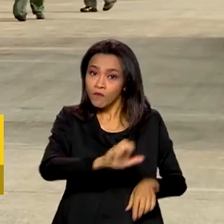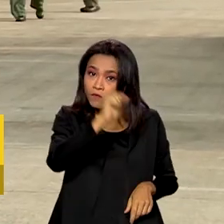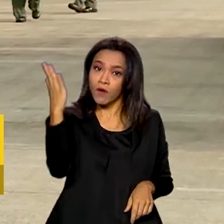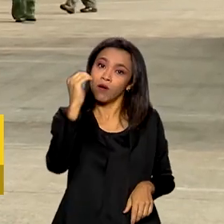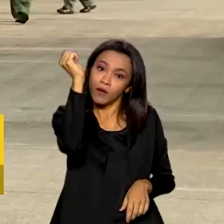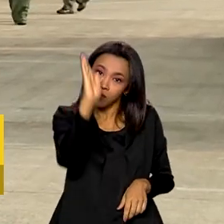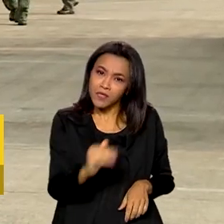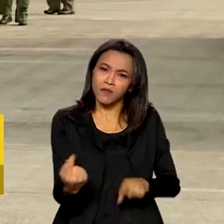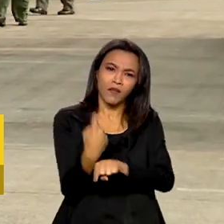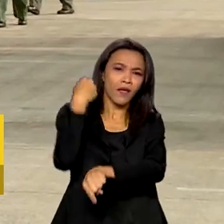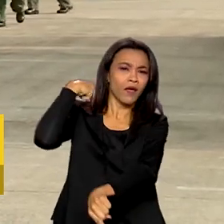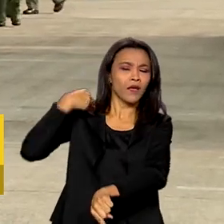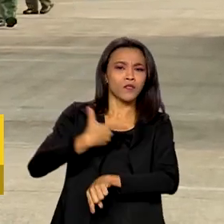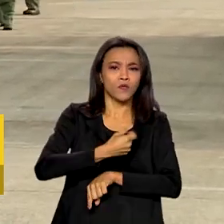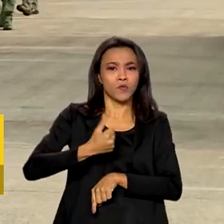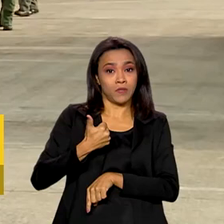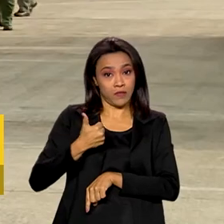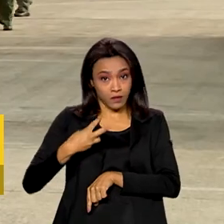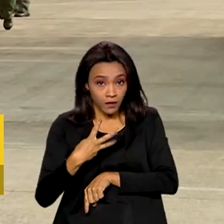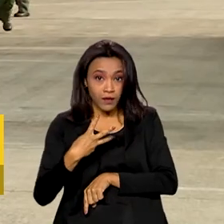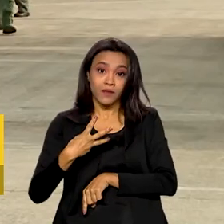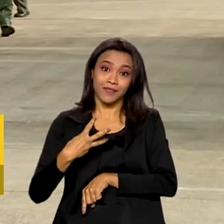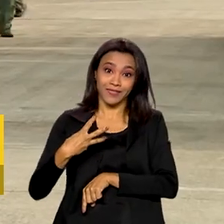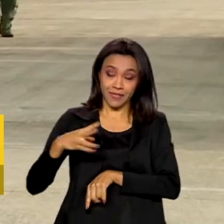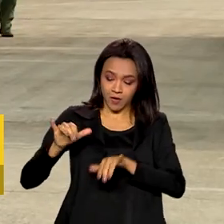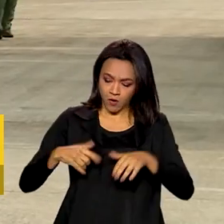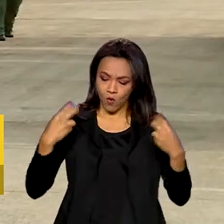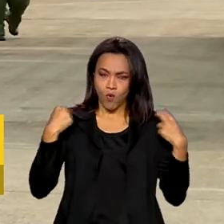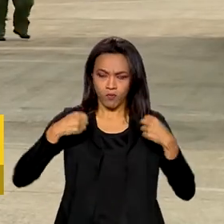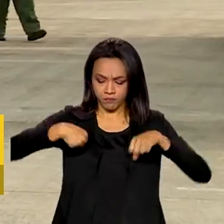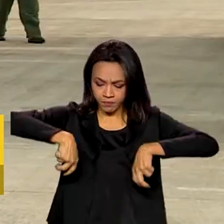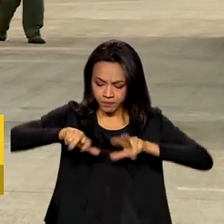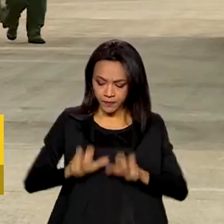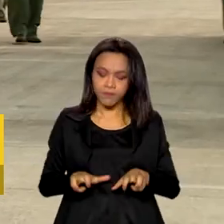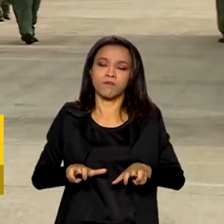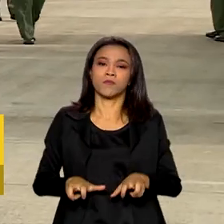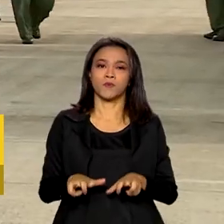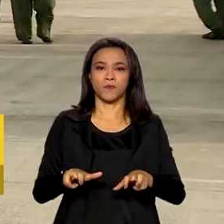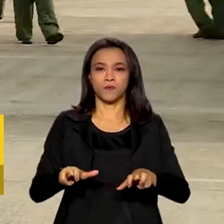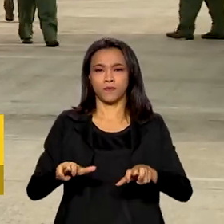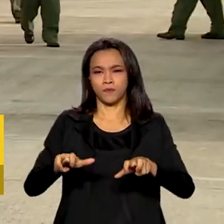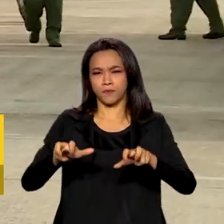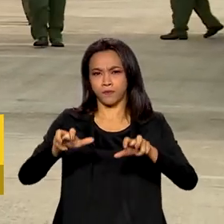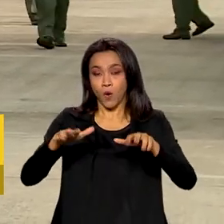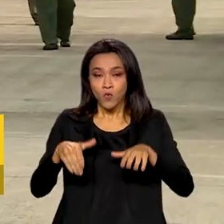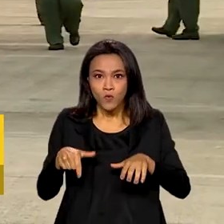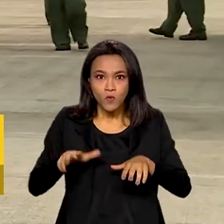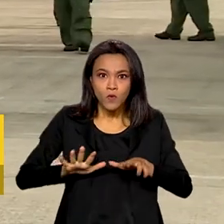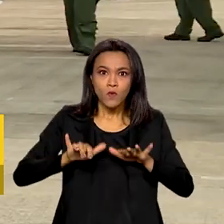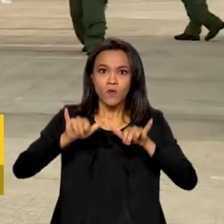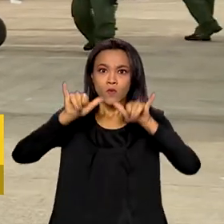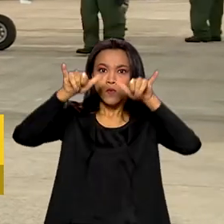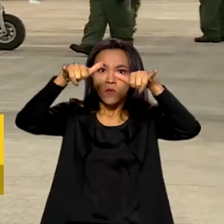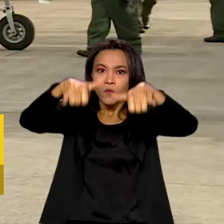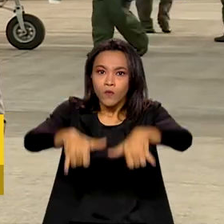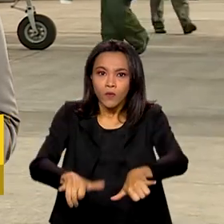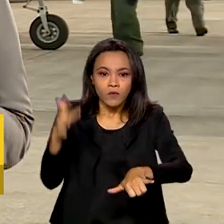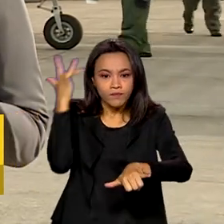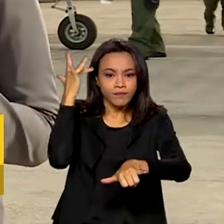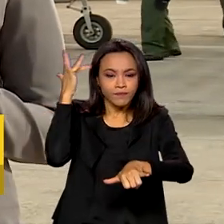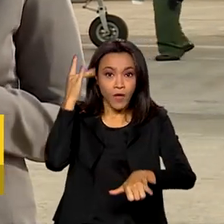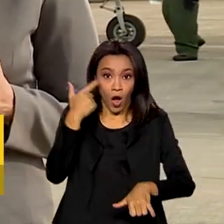Desde 2013, os pilotos voam no modelo A-29 Super Tucano, que são esses aviões que estão